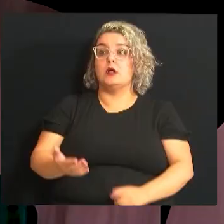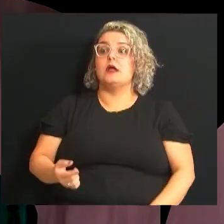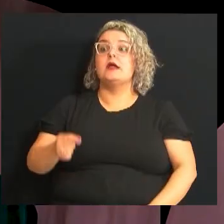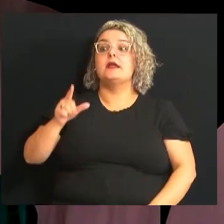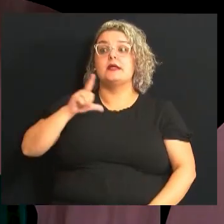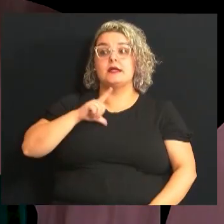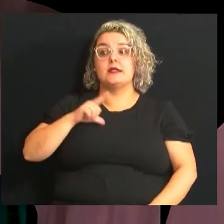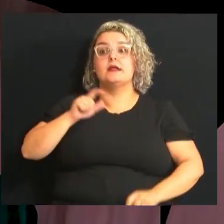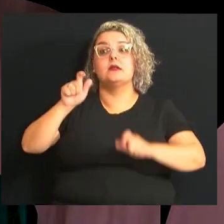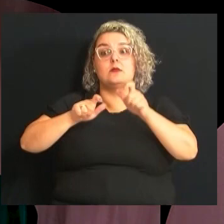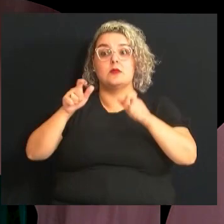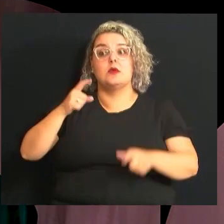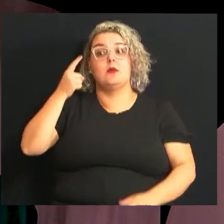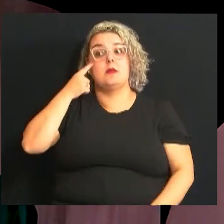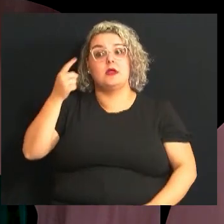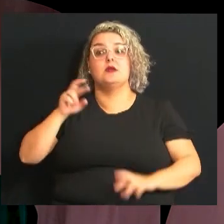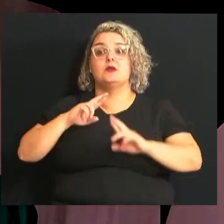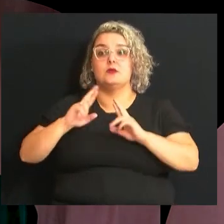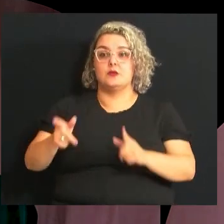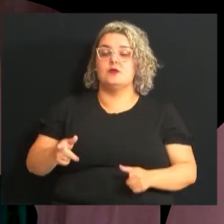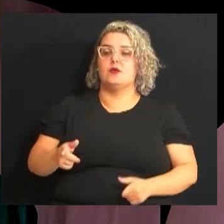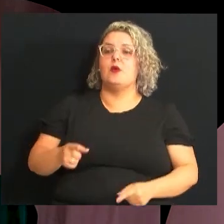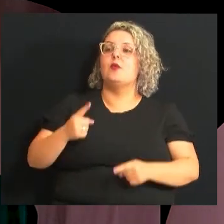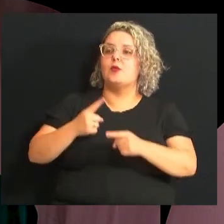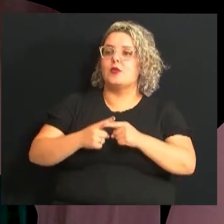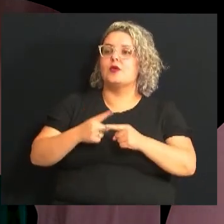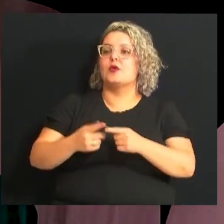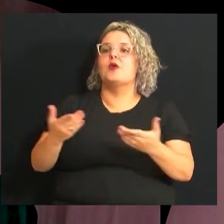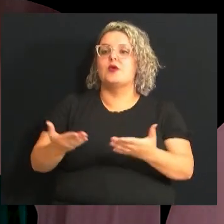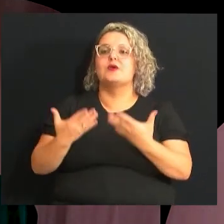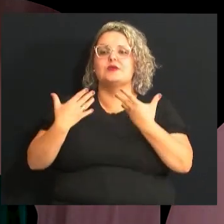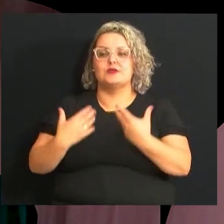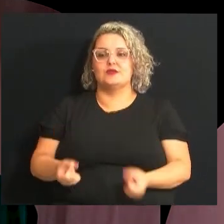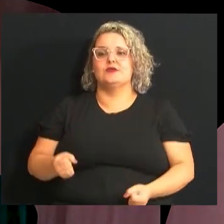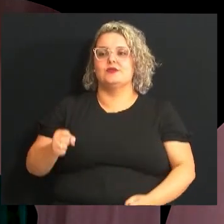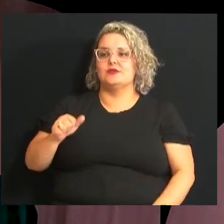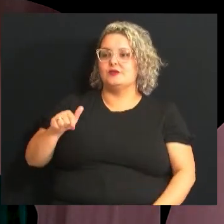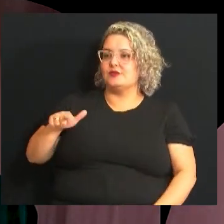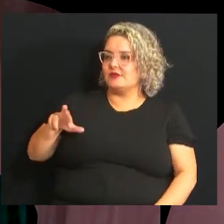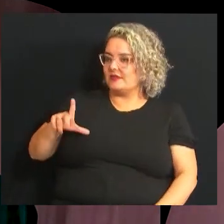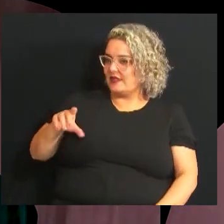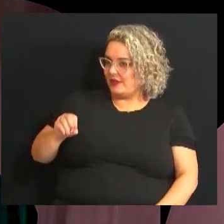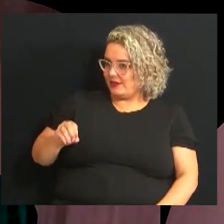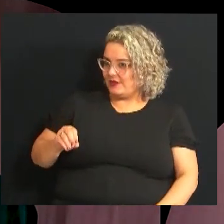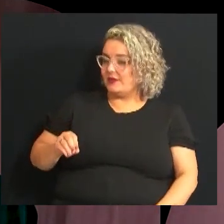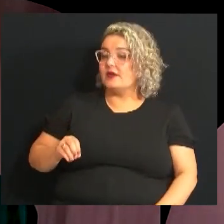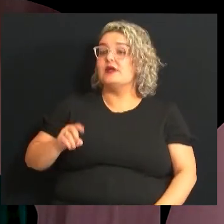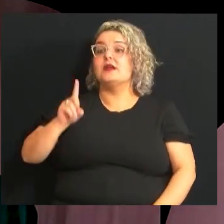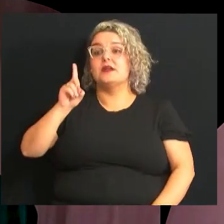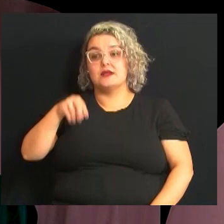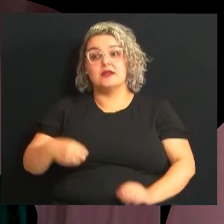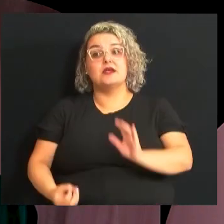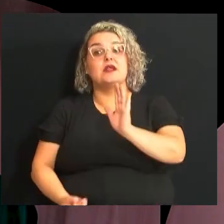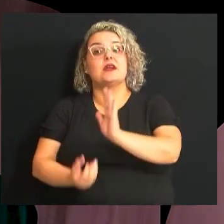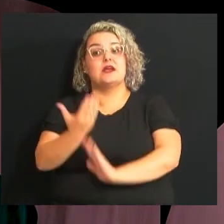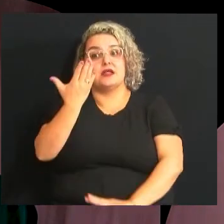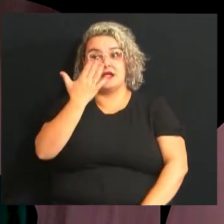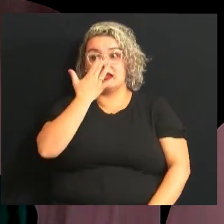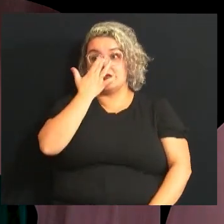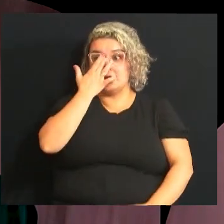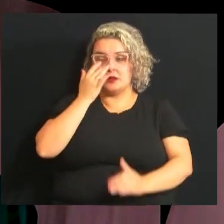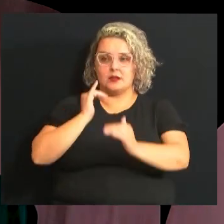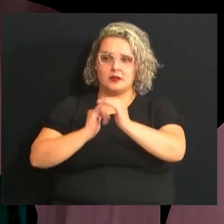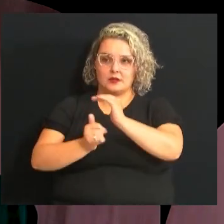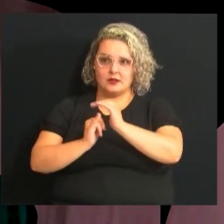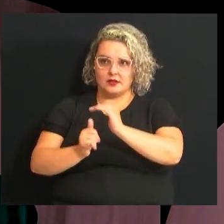desperdiçados? E aí que entra o tema do Giro Ambiental de hoje, porque tem gente pensando diferente. Eu falei diferente porque hoje a gente recebe aqui o